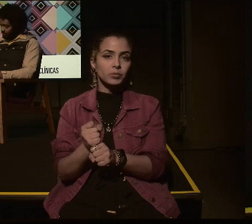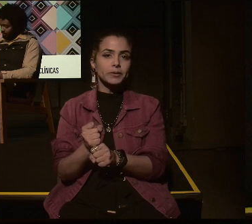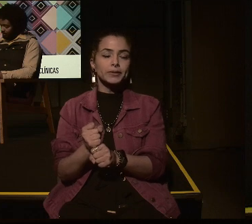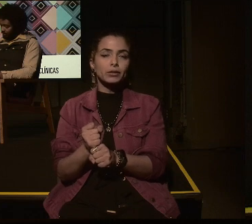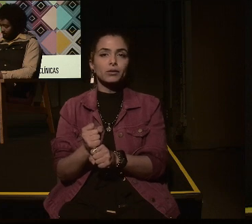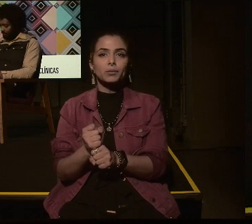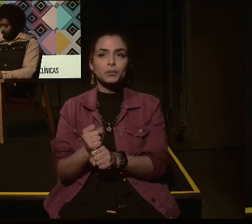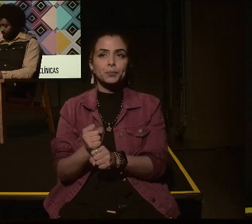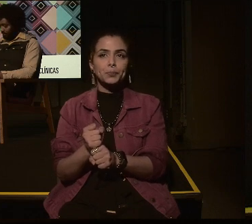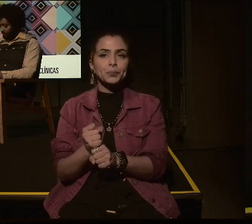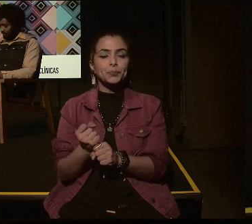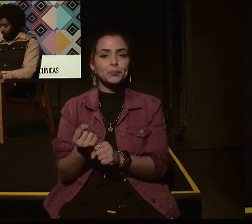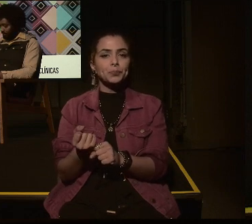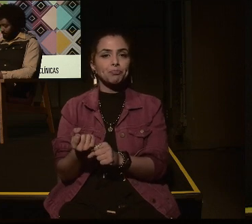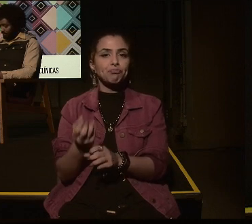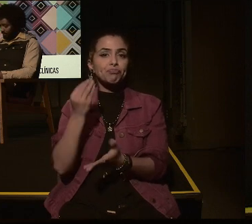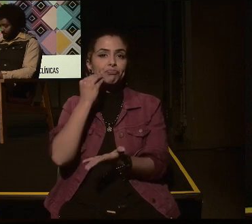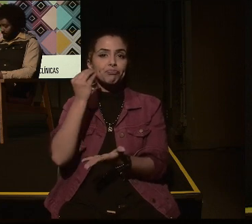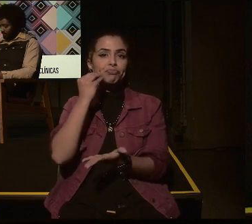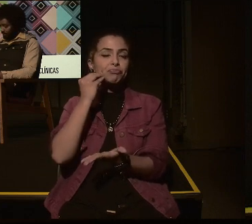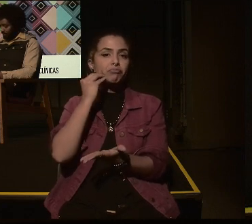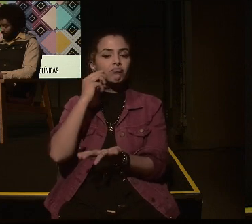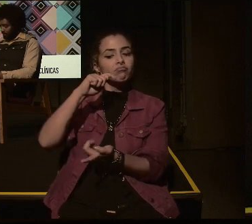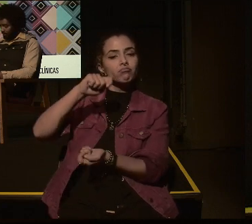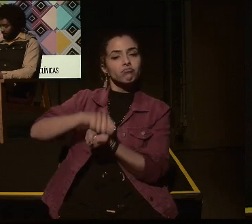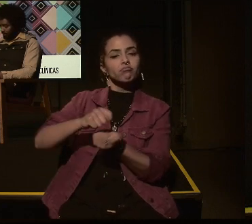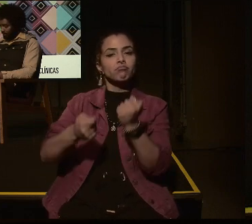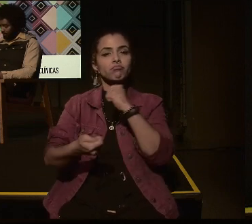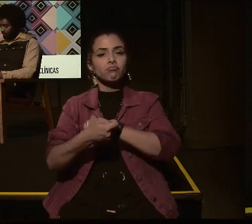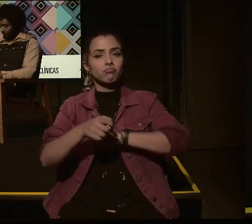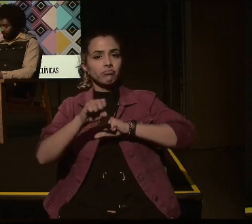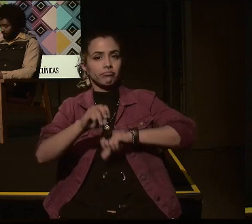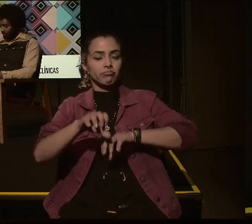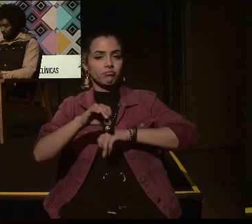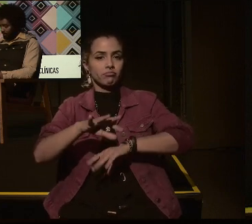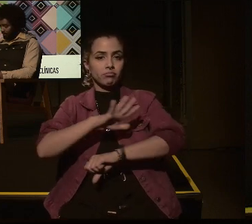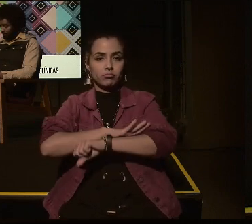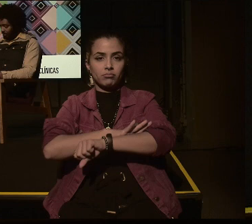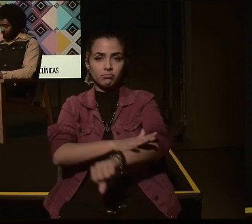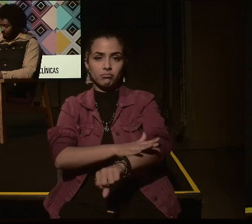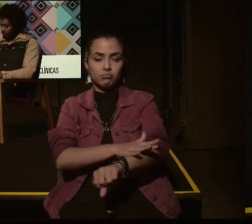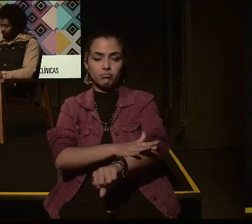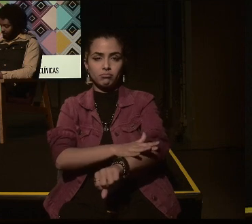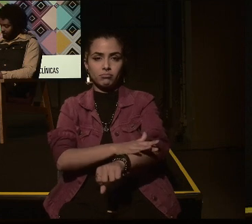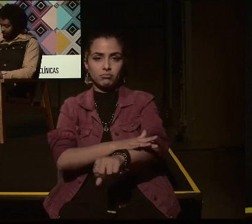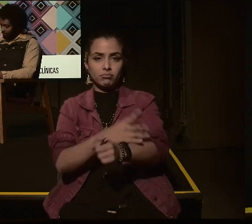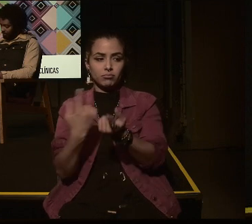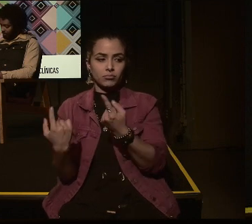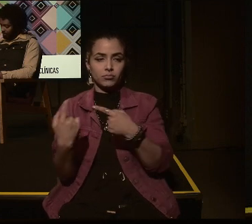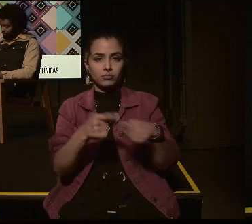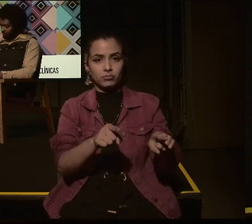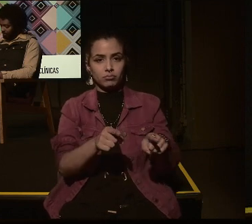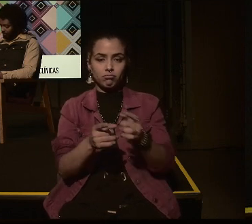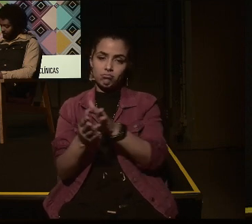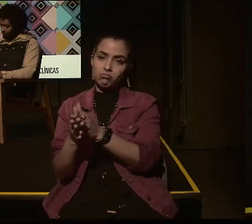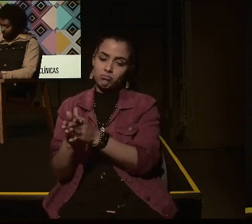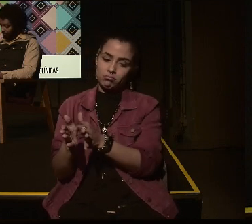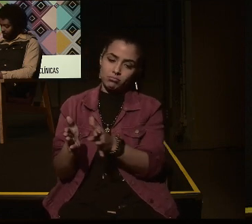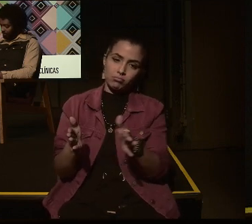ela vai fazer uma educação antirracista. Ao longo de um ano, não foi em novembro, ao longo de um